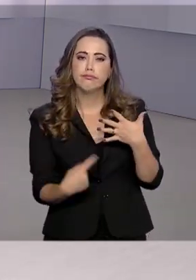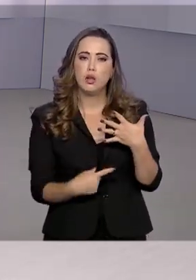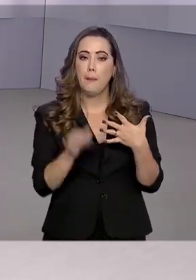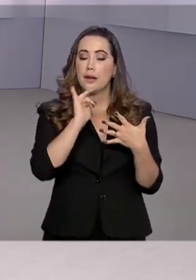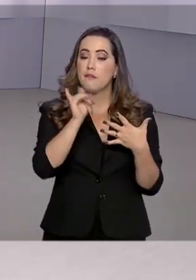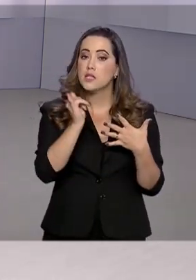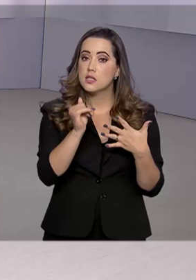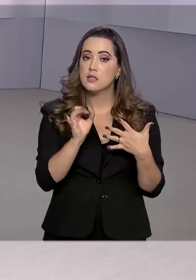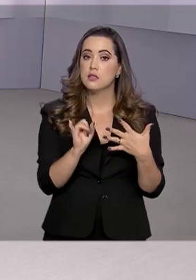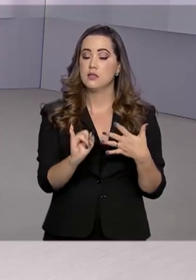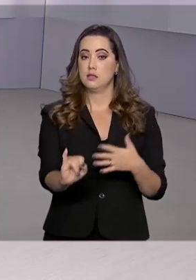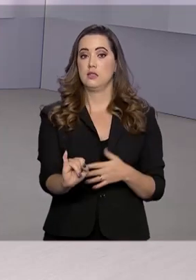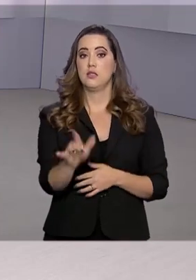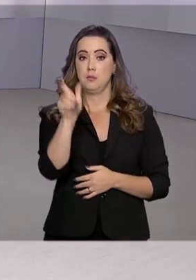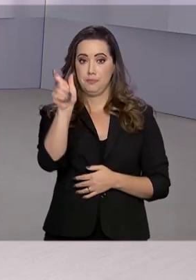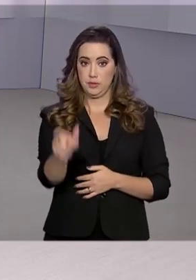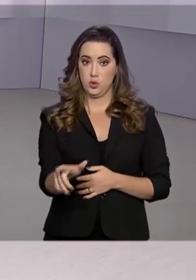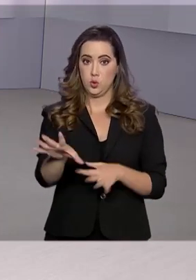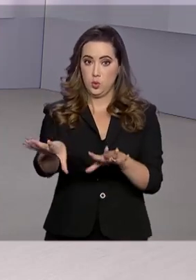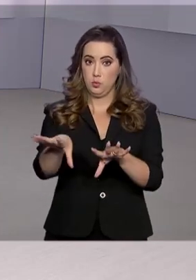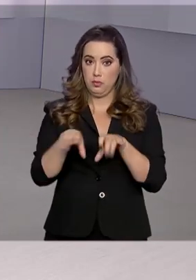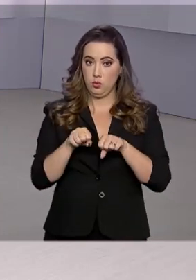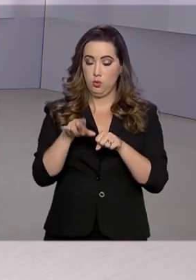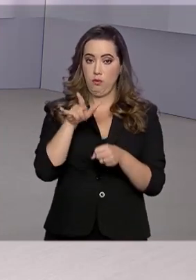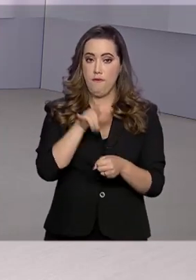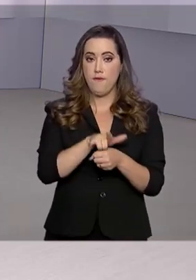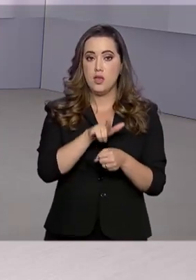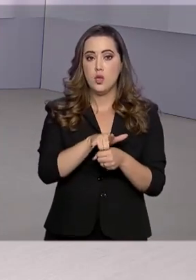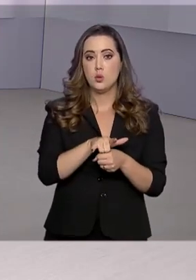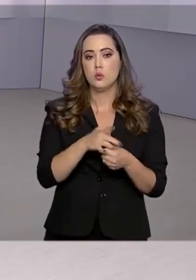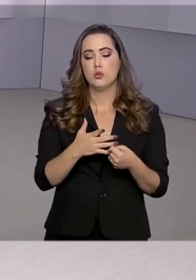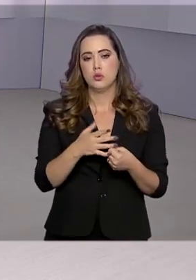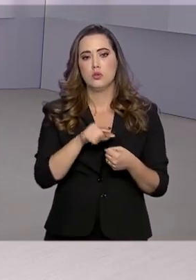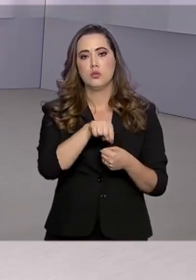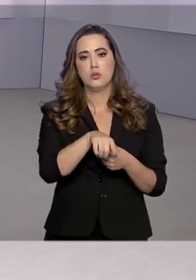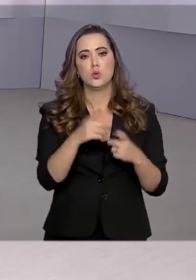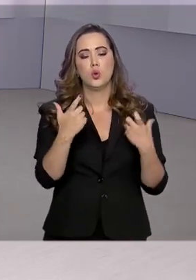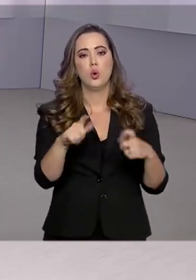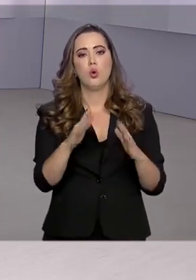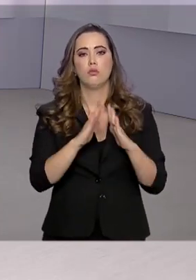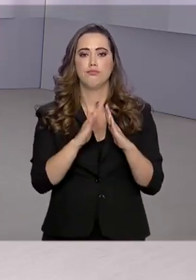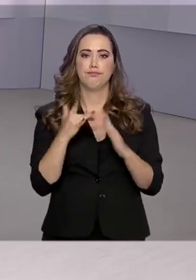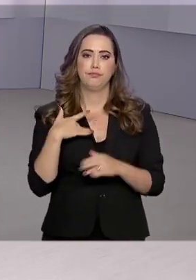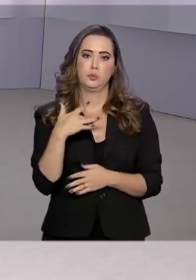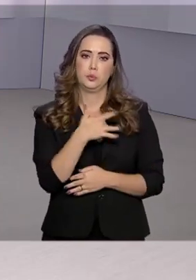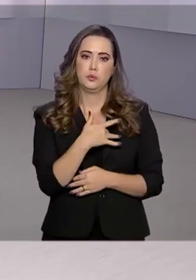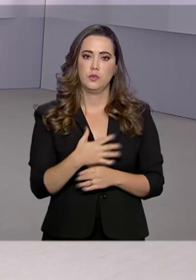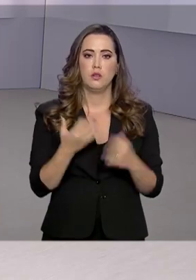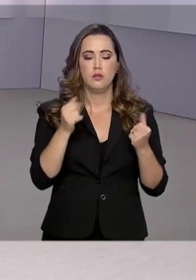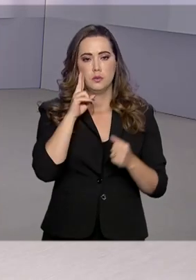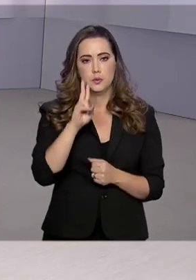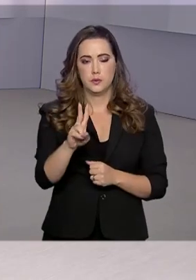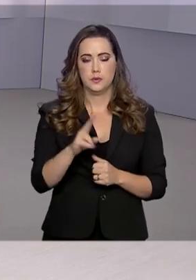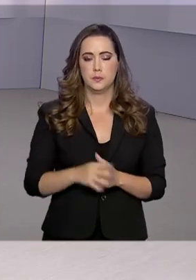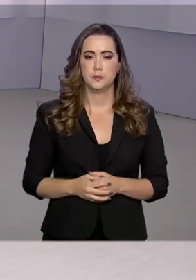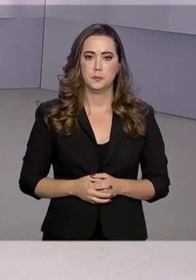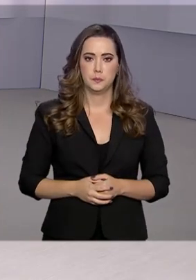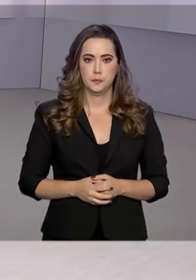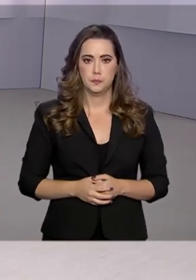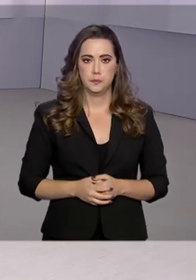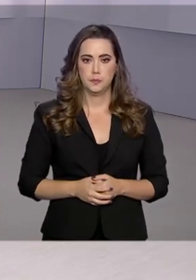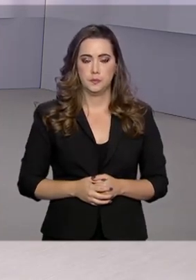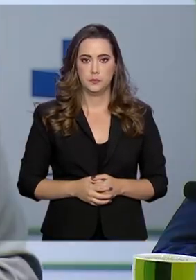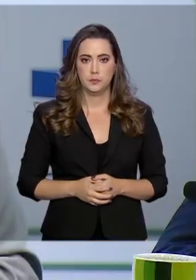para notificação de possíveis casos suspeitos de contaminação pelo coronavírus no serviços de saúde vamos ouvir as